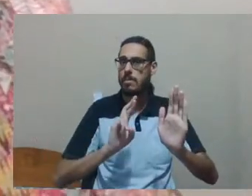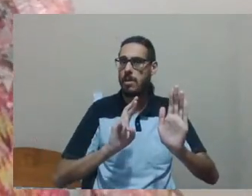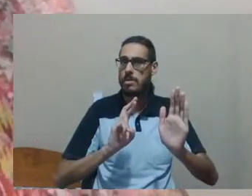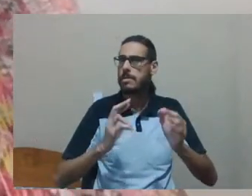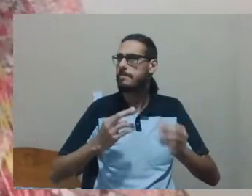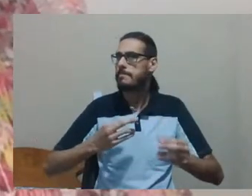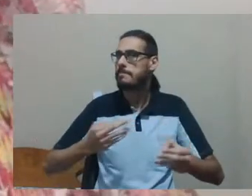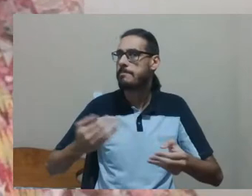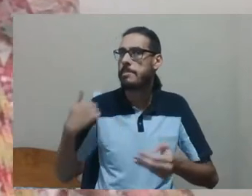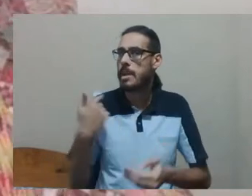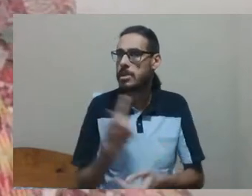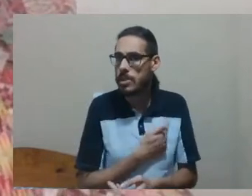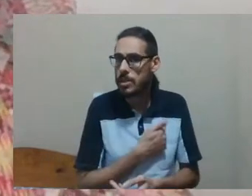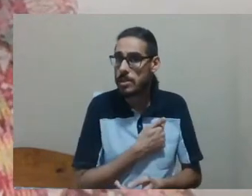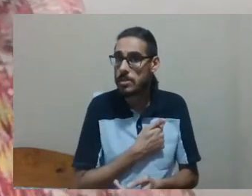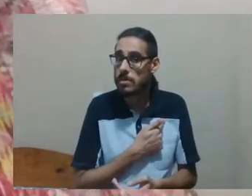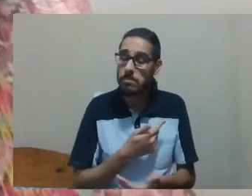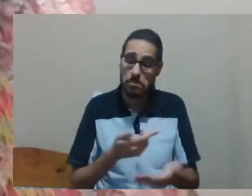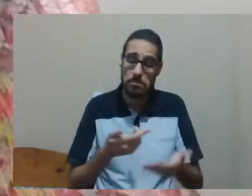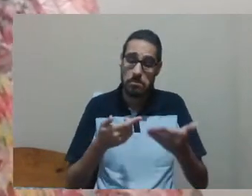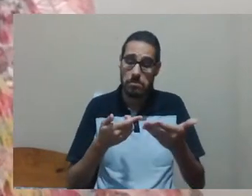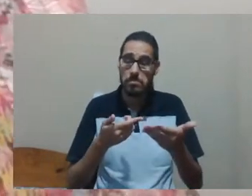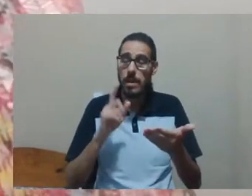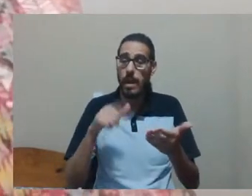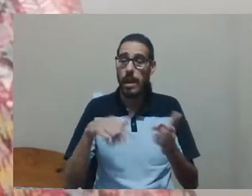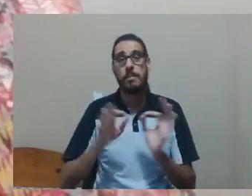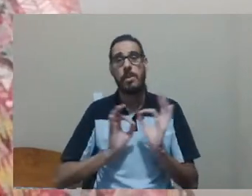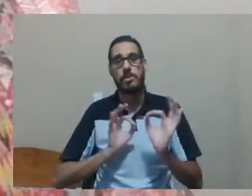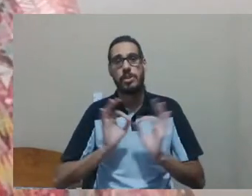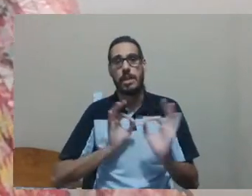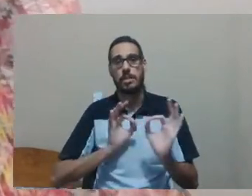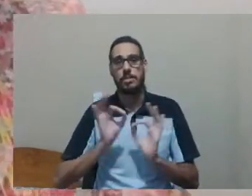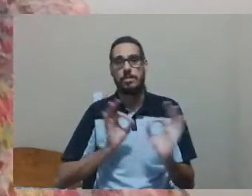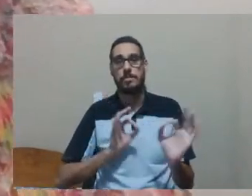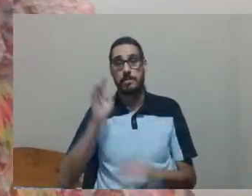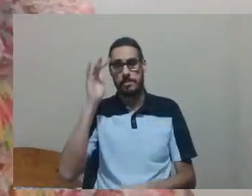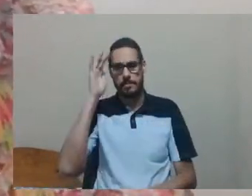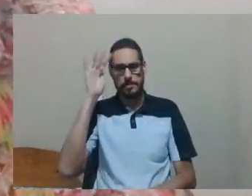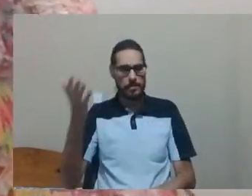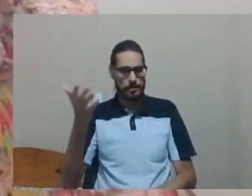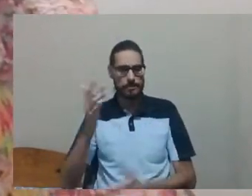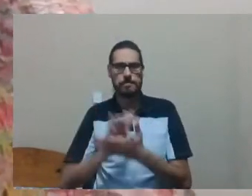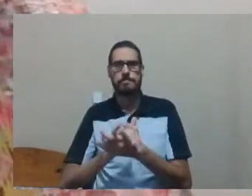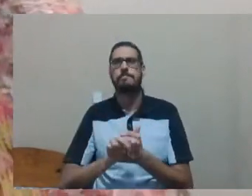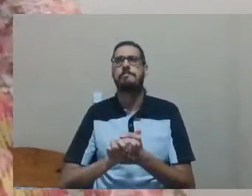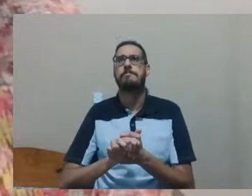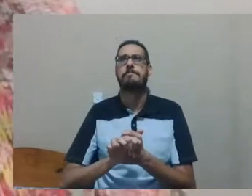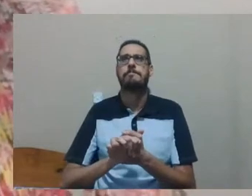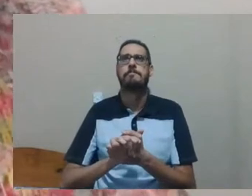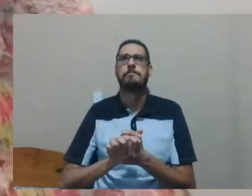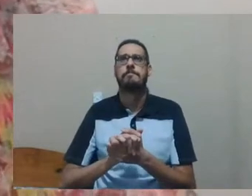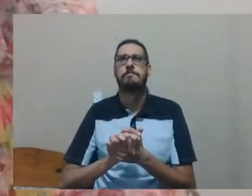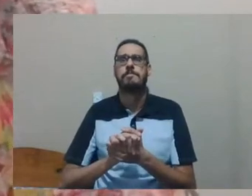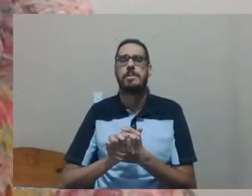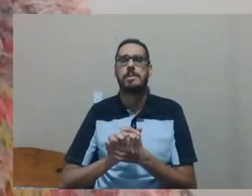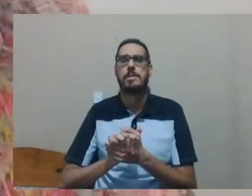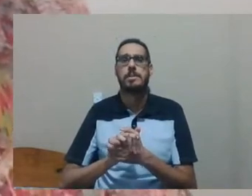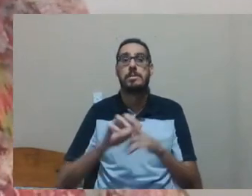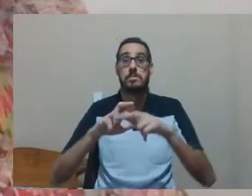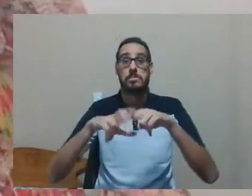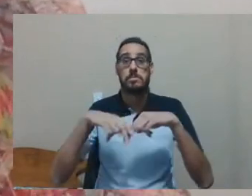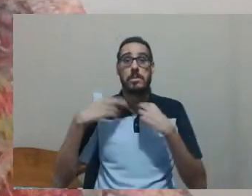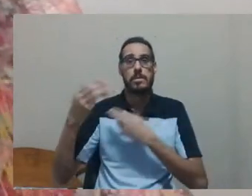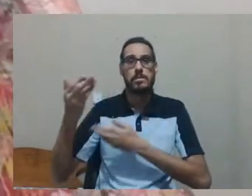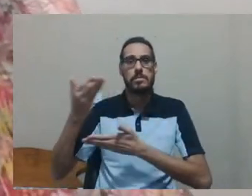nós como projetos. Imagina, recentemente, por uma articulação muito forte entre o MEC e